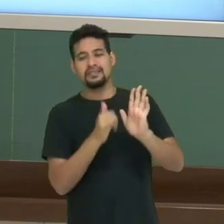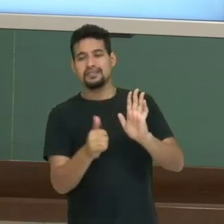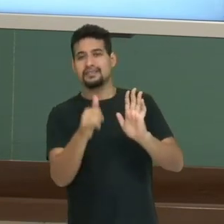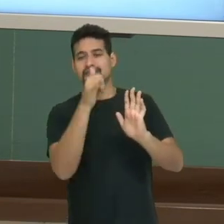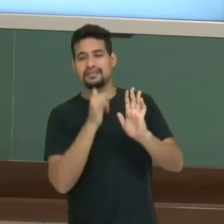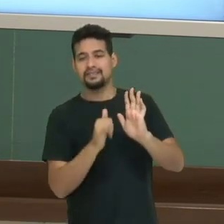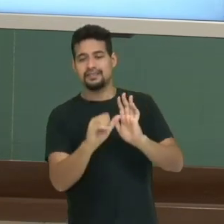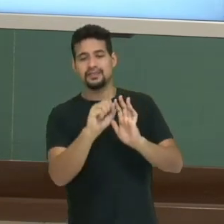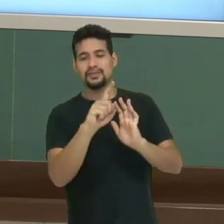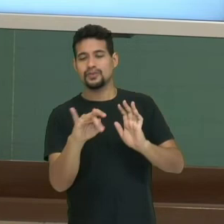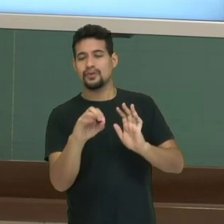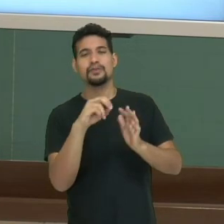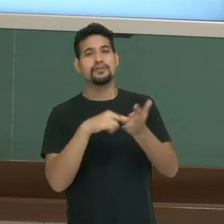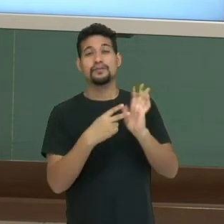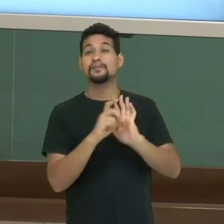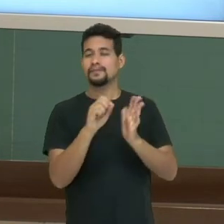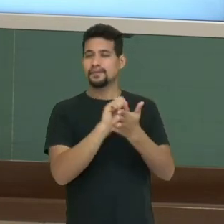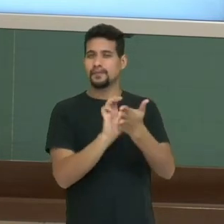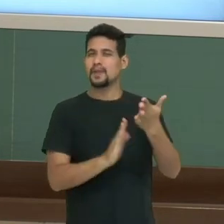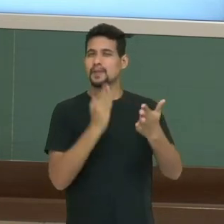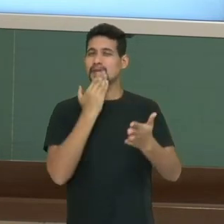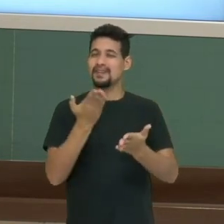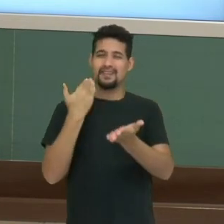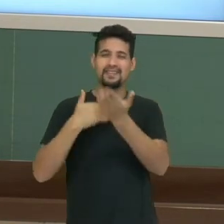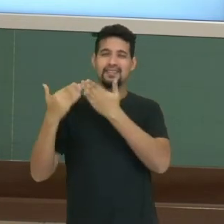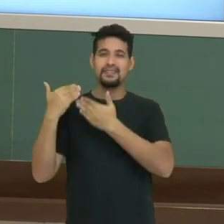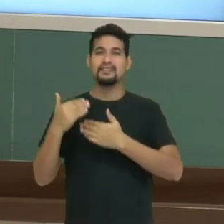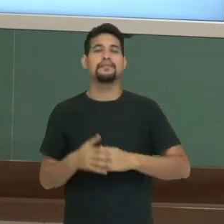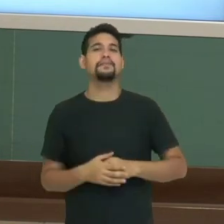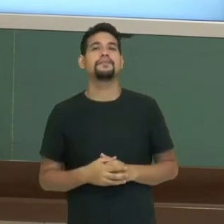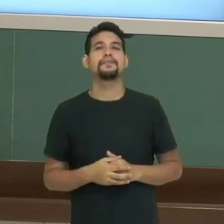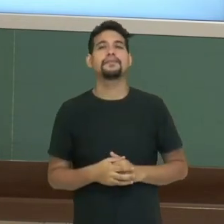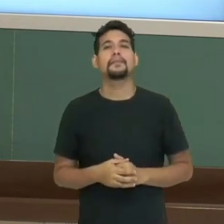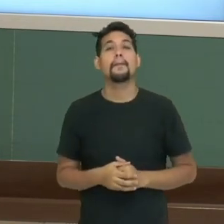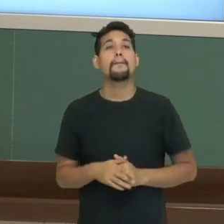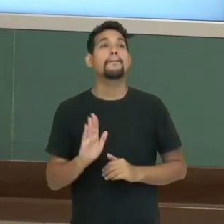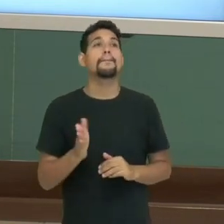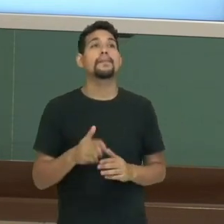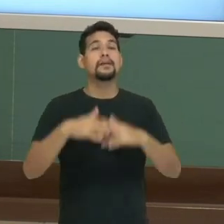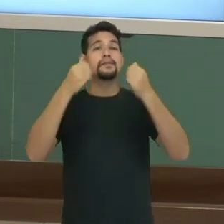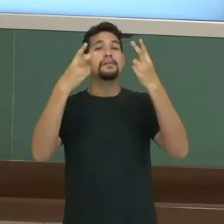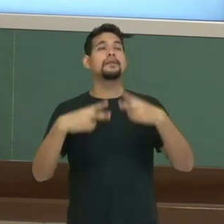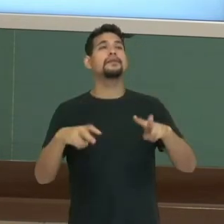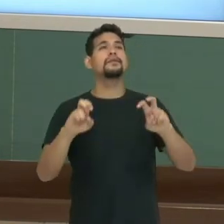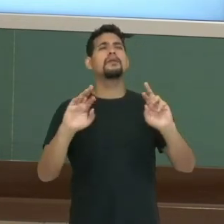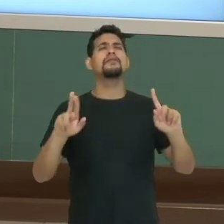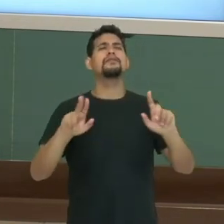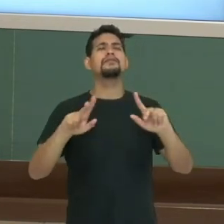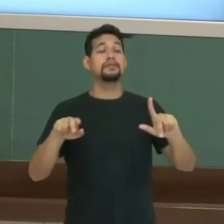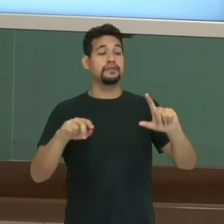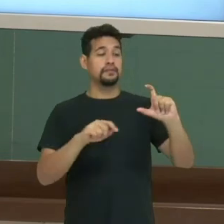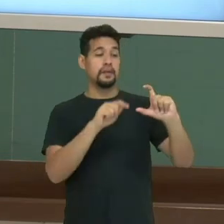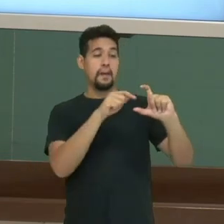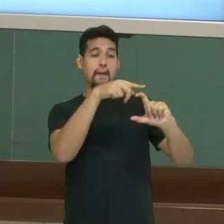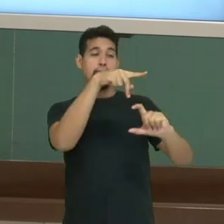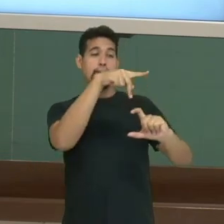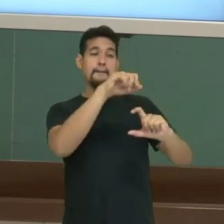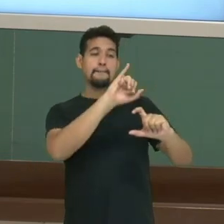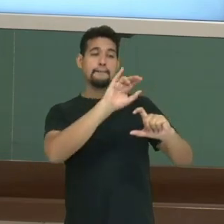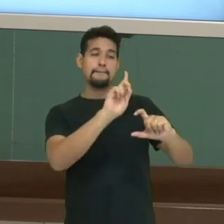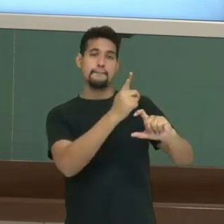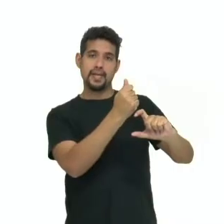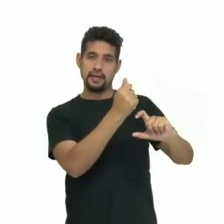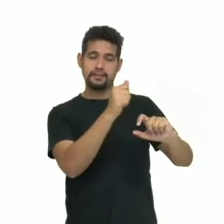nosso sódio, que é o que o exercício pedia. Vamos falar um pouquinho agora da diferença entre pilha e